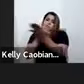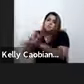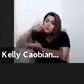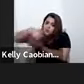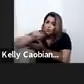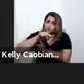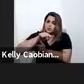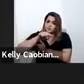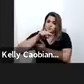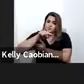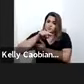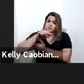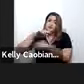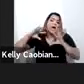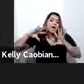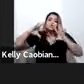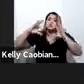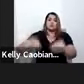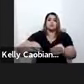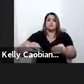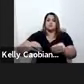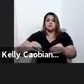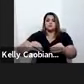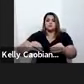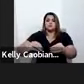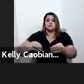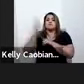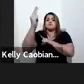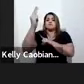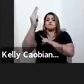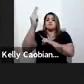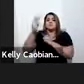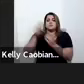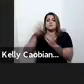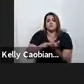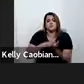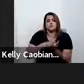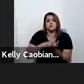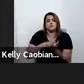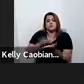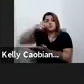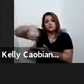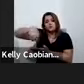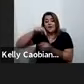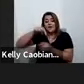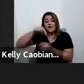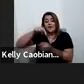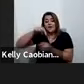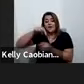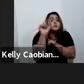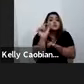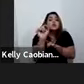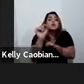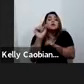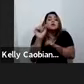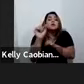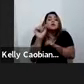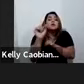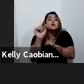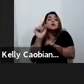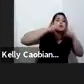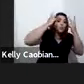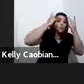todos, a grande vitória, que é uma vitória que restaura uma normalidade nas